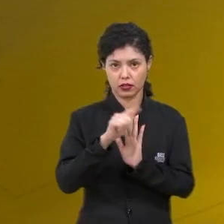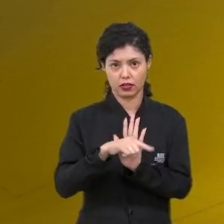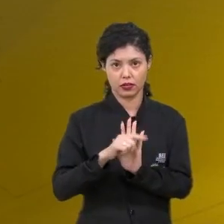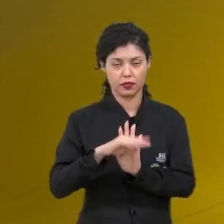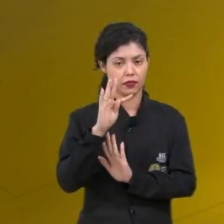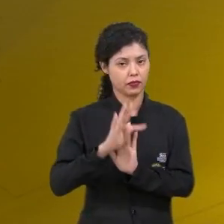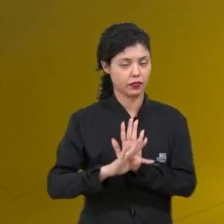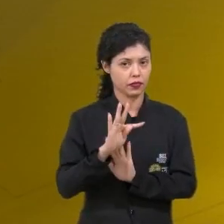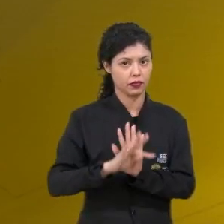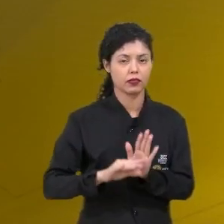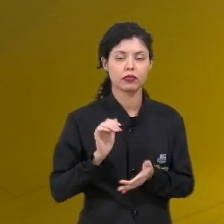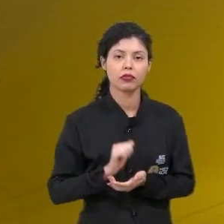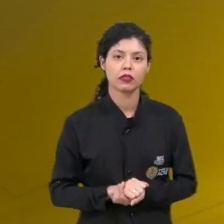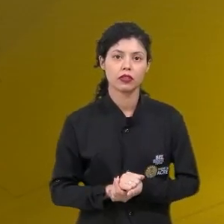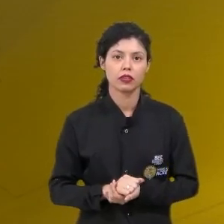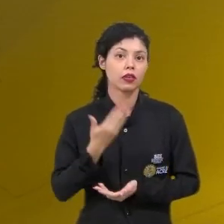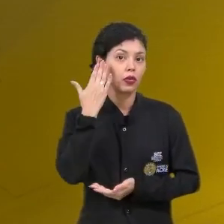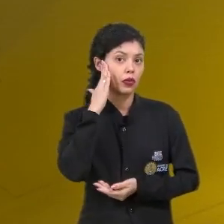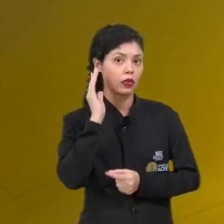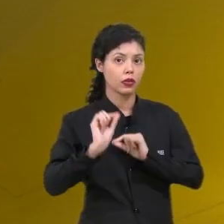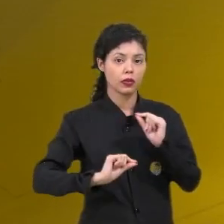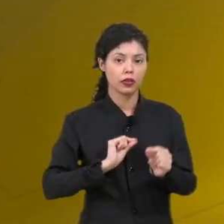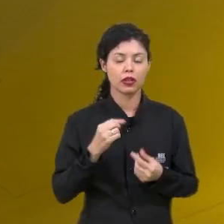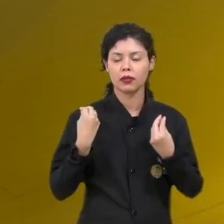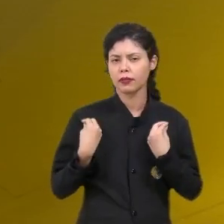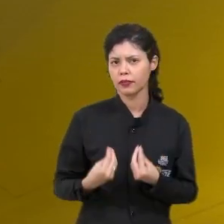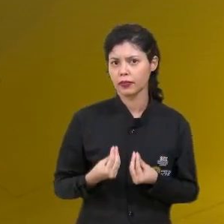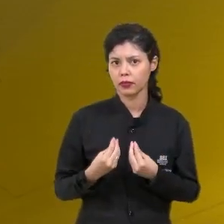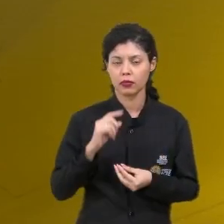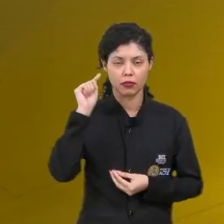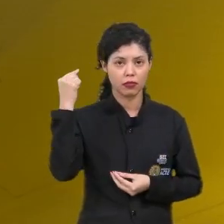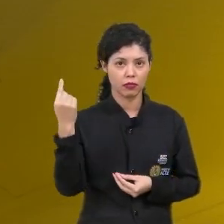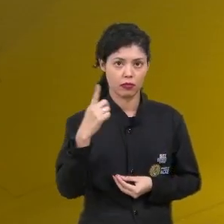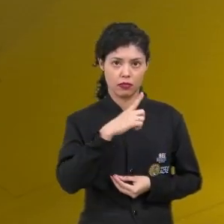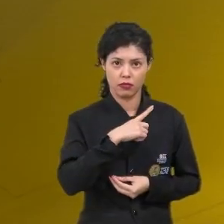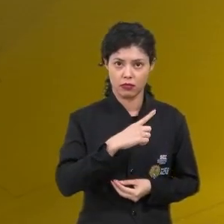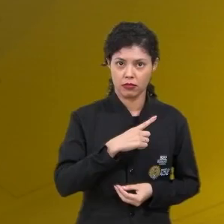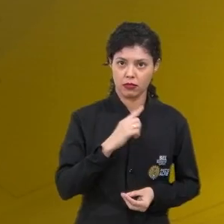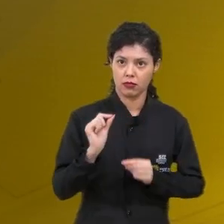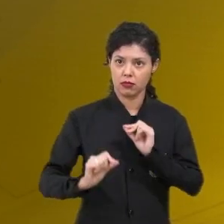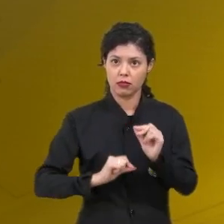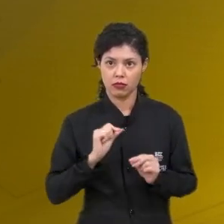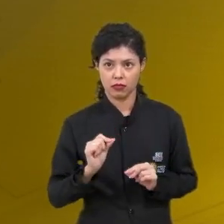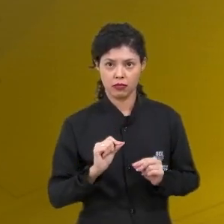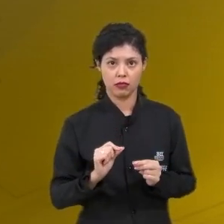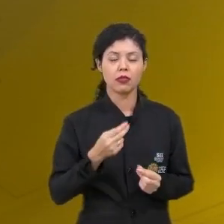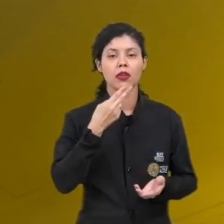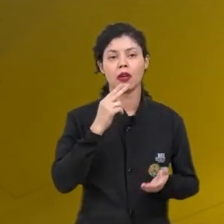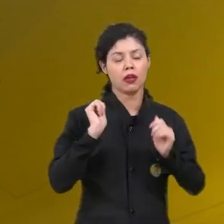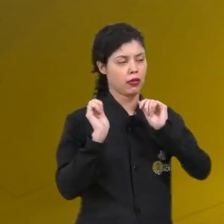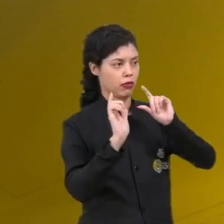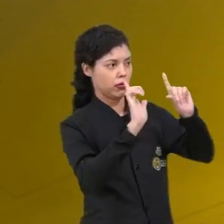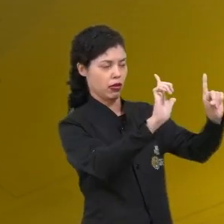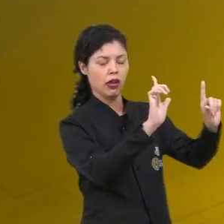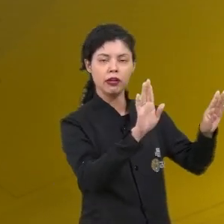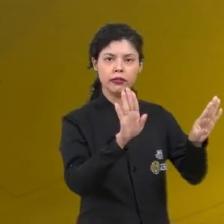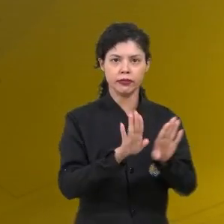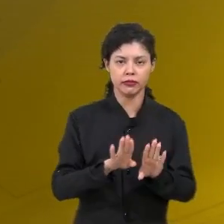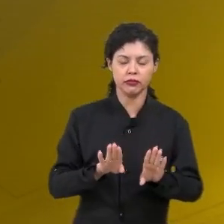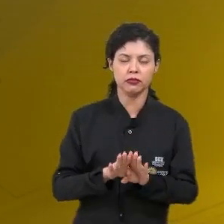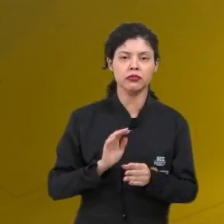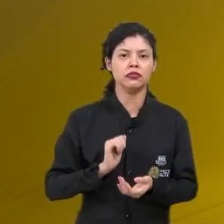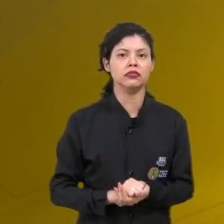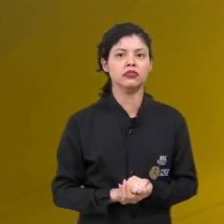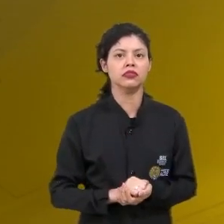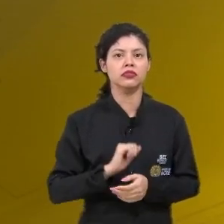gêneros textuais. Então, compreender para que serve aquele gênero, para que serve um cartaz, por exemplo, para que serve